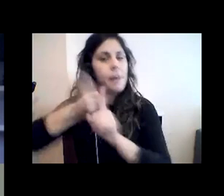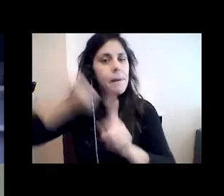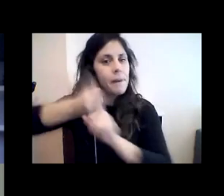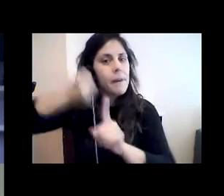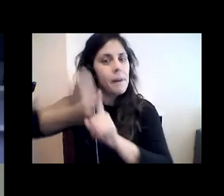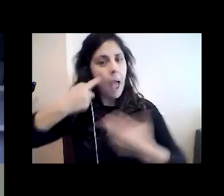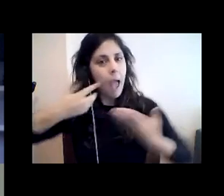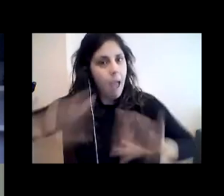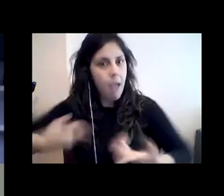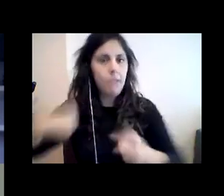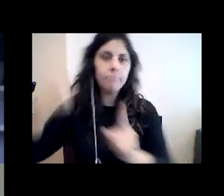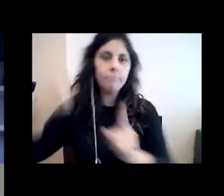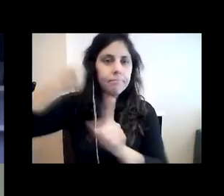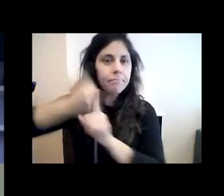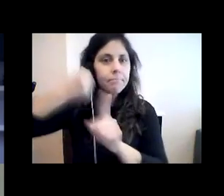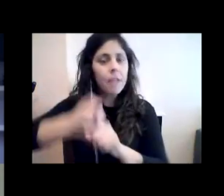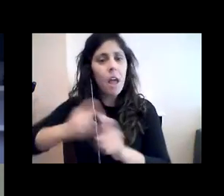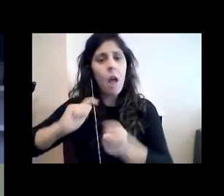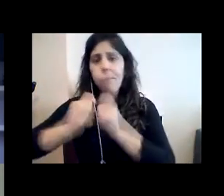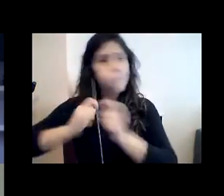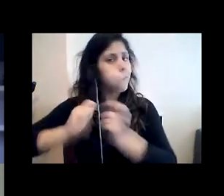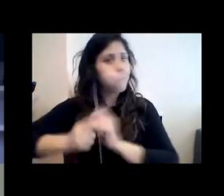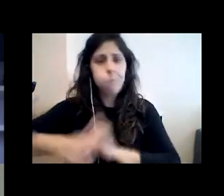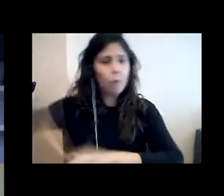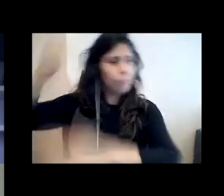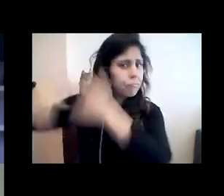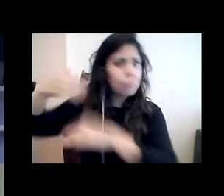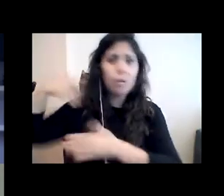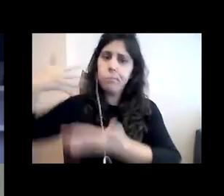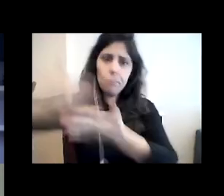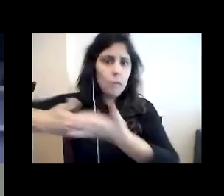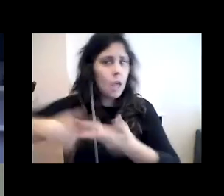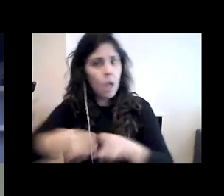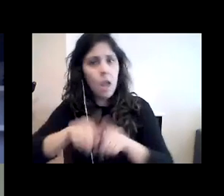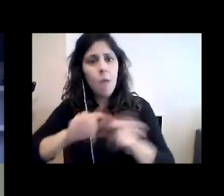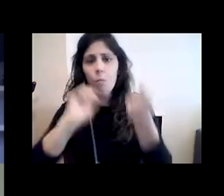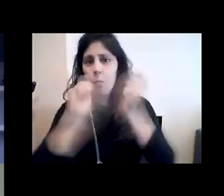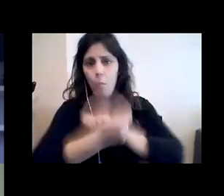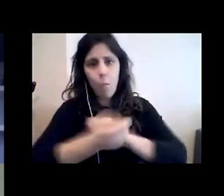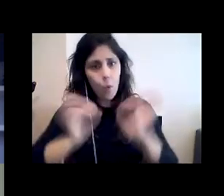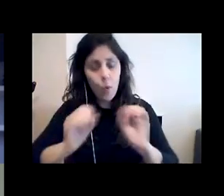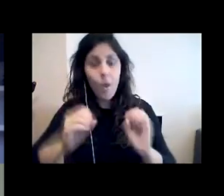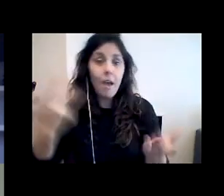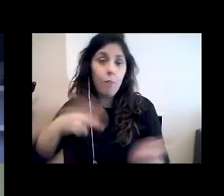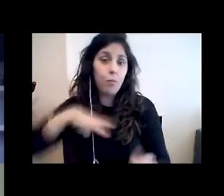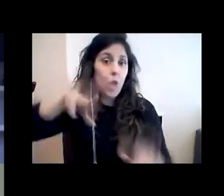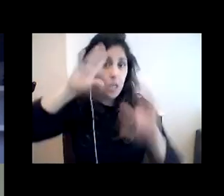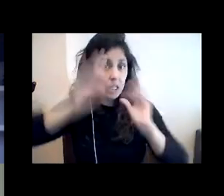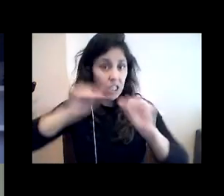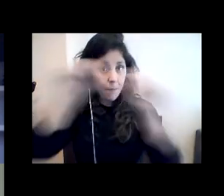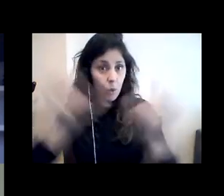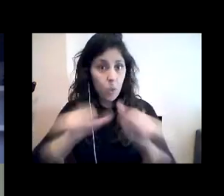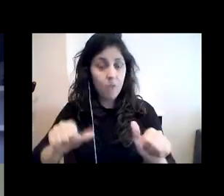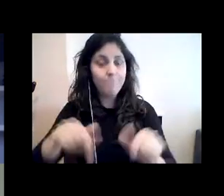também inalteráveis no sistema educativo português. E era interessante, por isso é que nós estamos aqui nas Jornadas de Educação